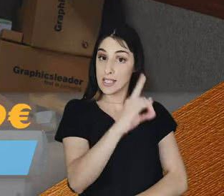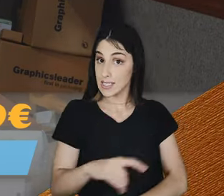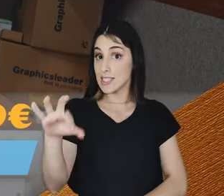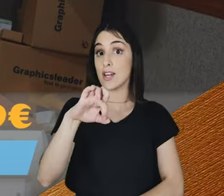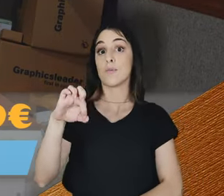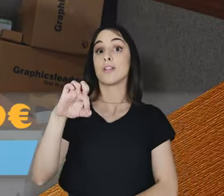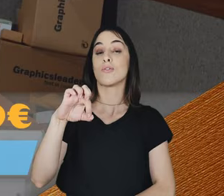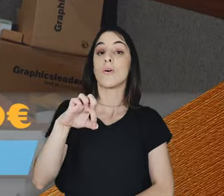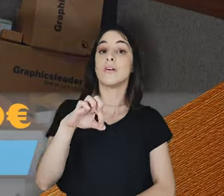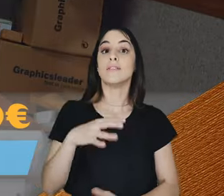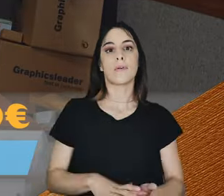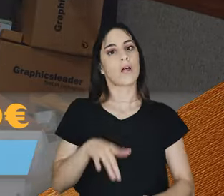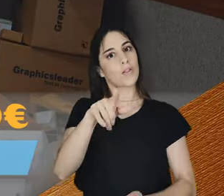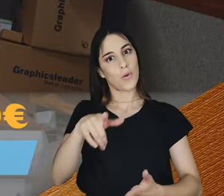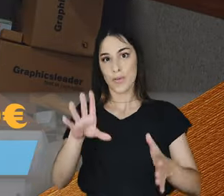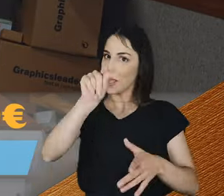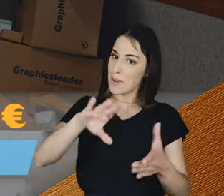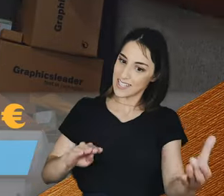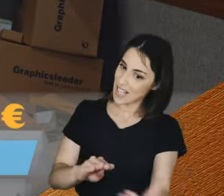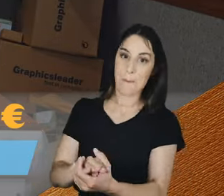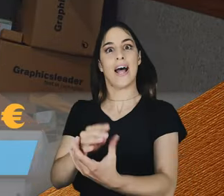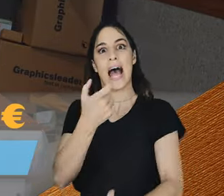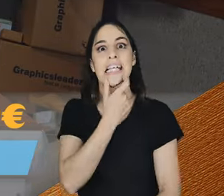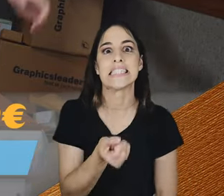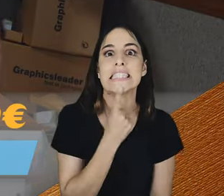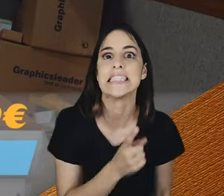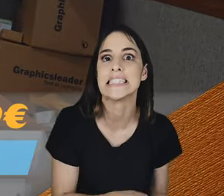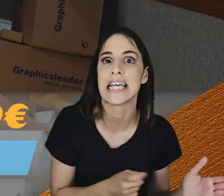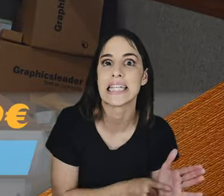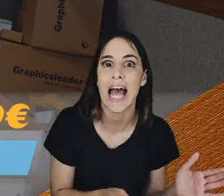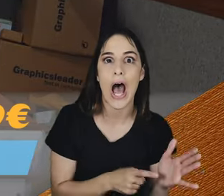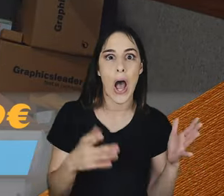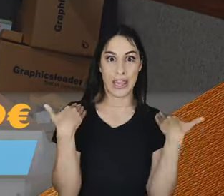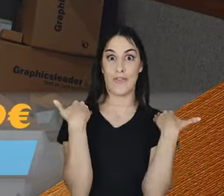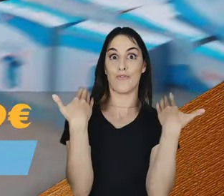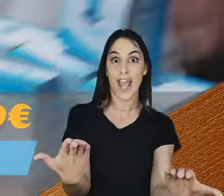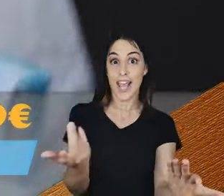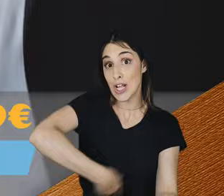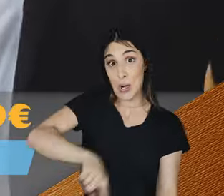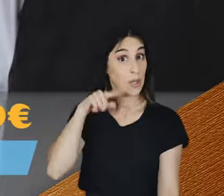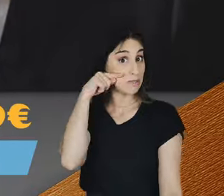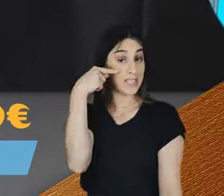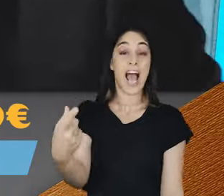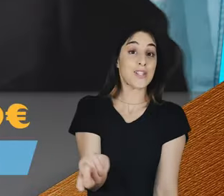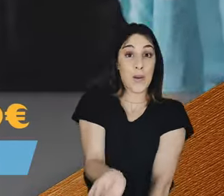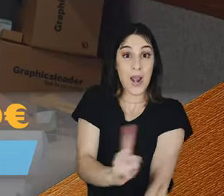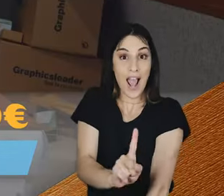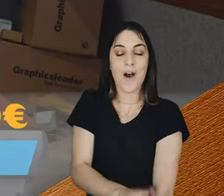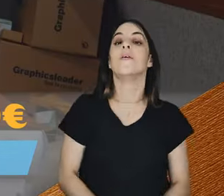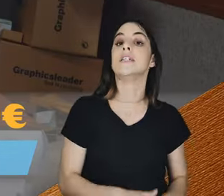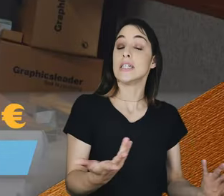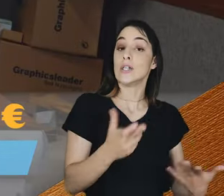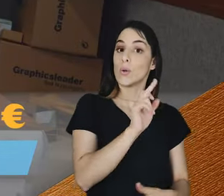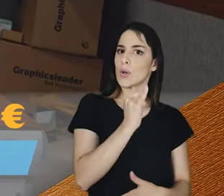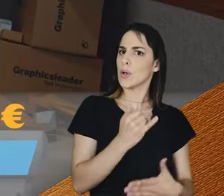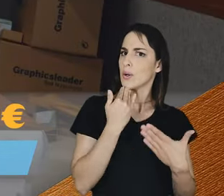2208-20-08. Não sei pá, se. Pá, levem os meus sapatos também, Vitor, da oferta. Somos especiais ou não? Muito obrigado, Rui. Eu espero